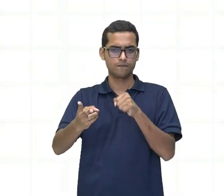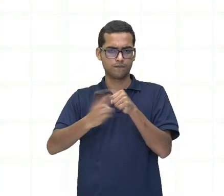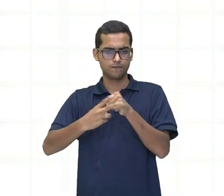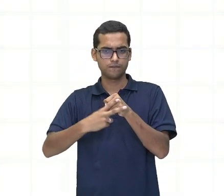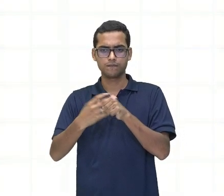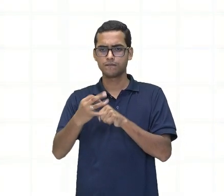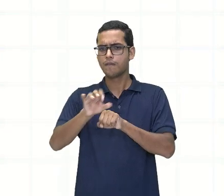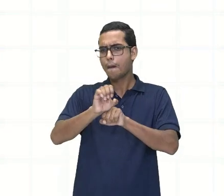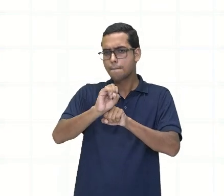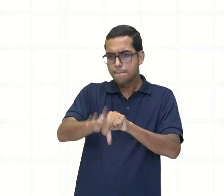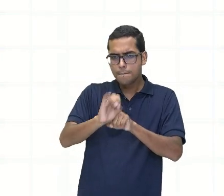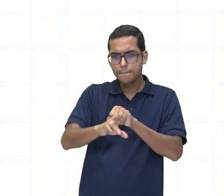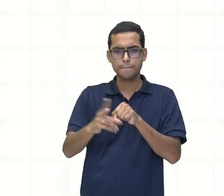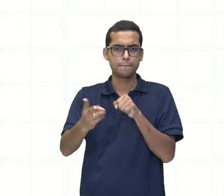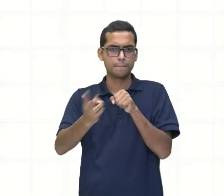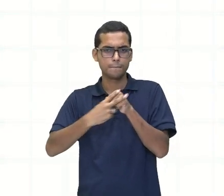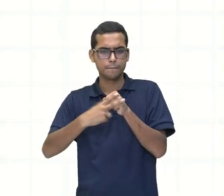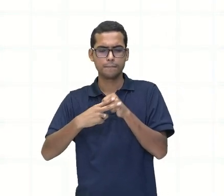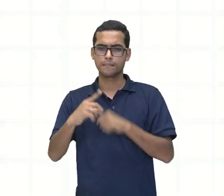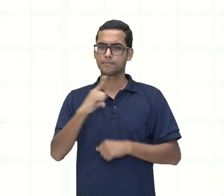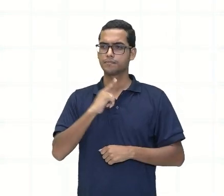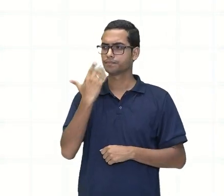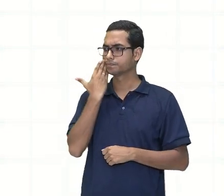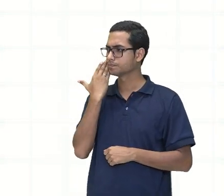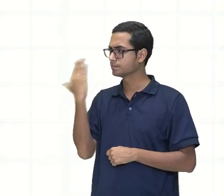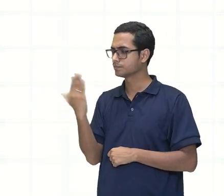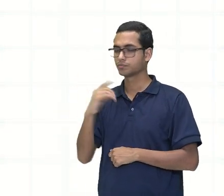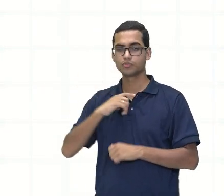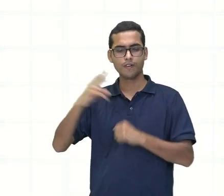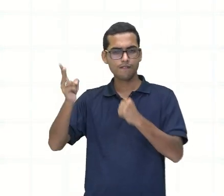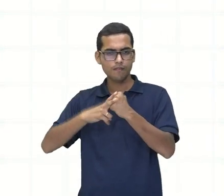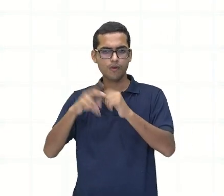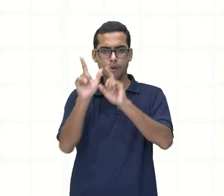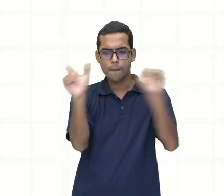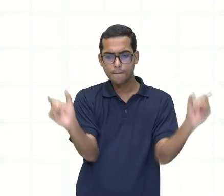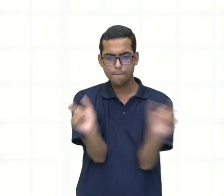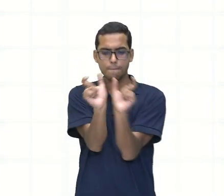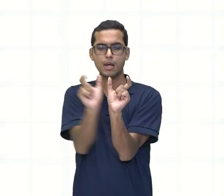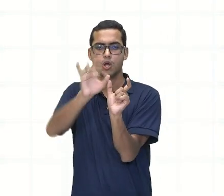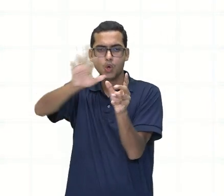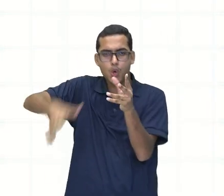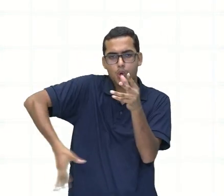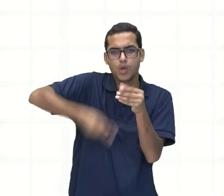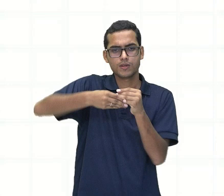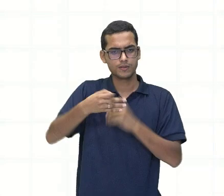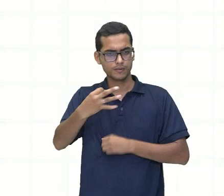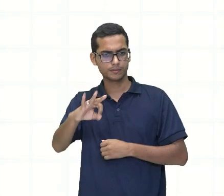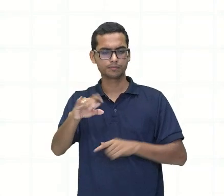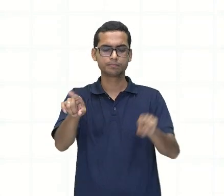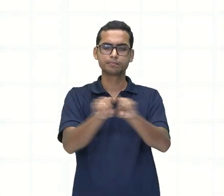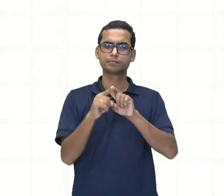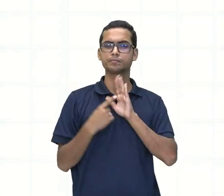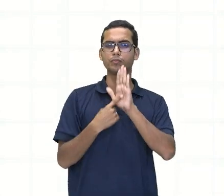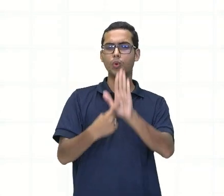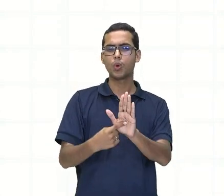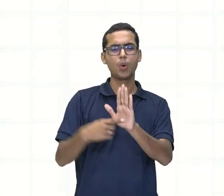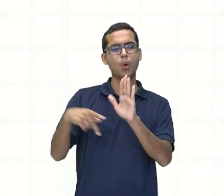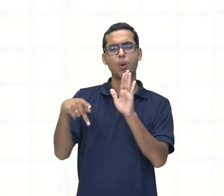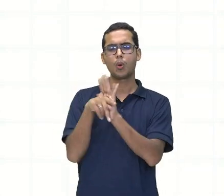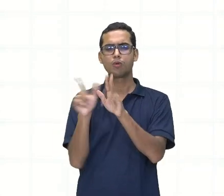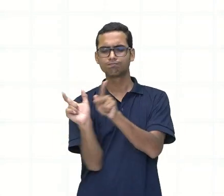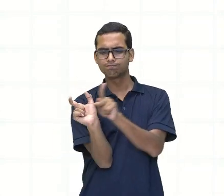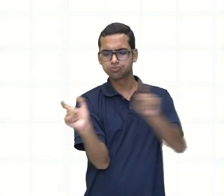verbal, ou seja, quando eu tenho ali dois verbos completando um sentido do outro, tá bom? Então, o predicado verbal